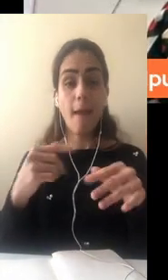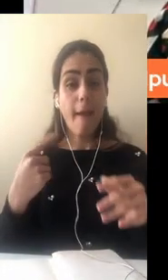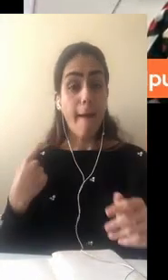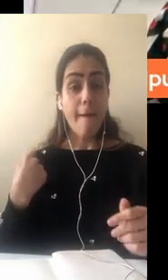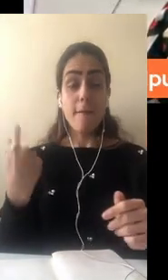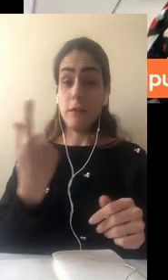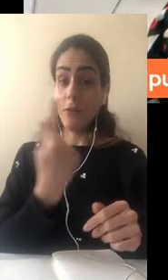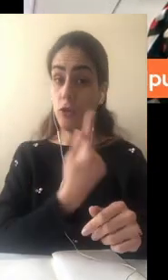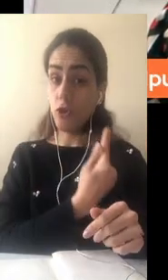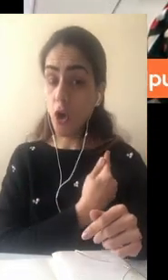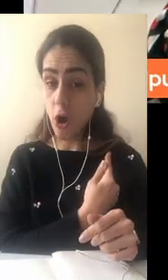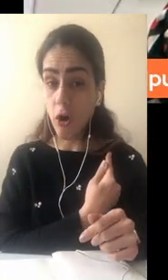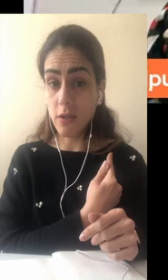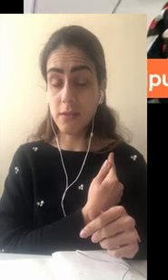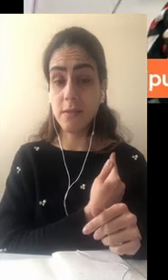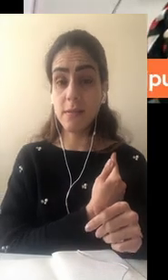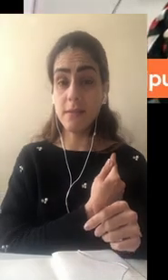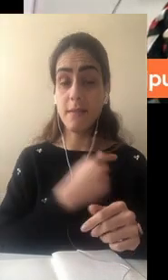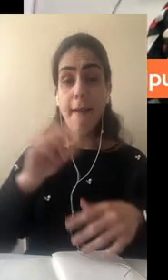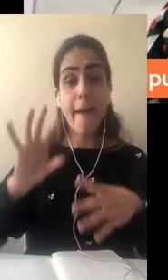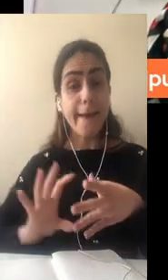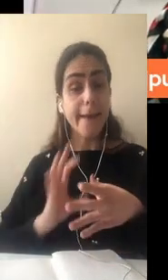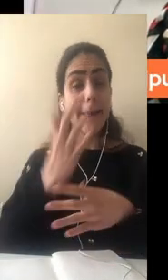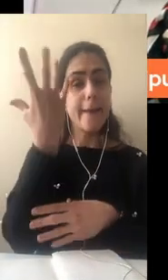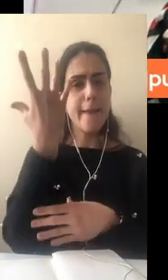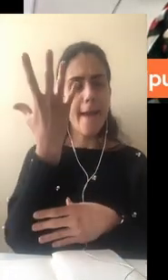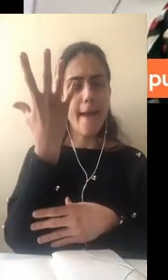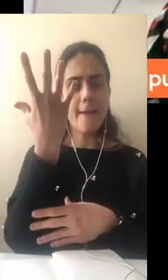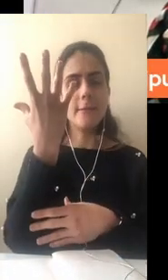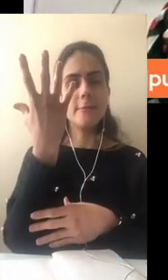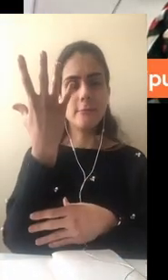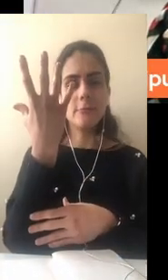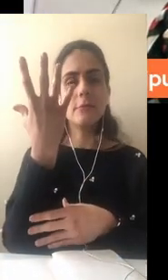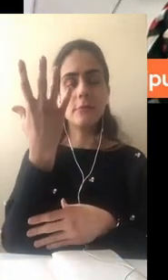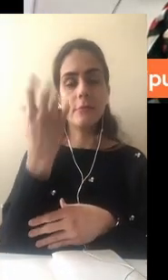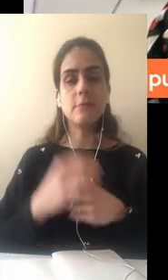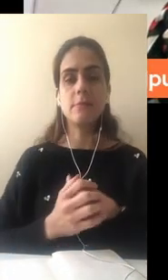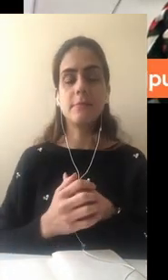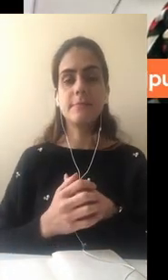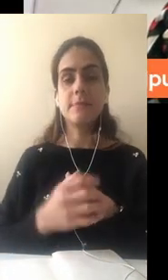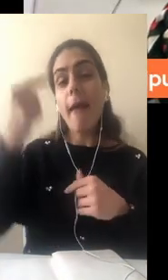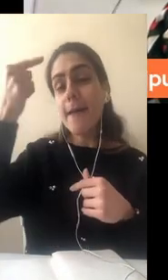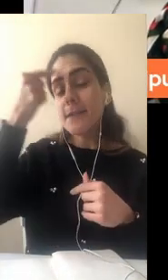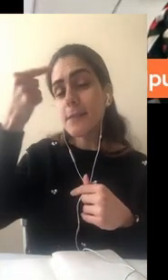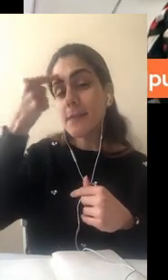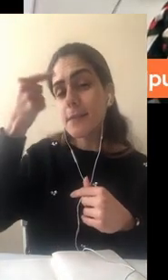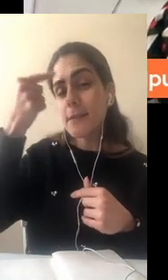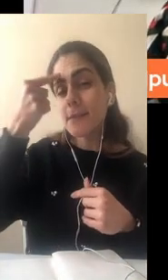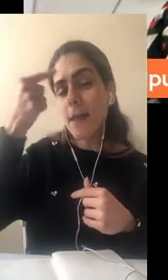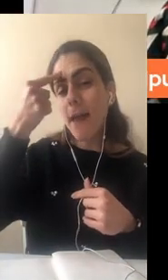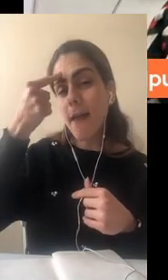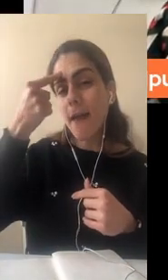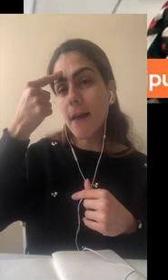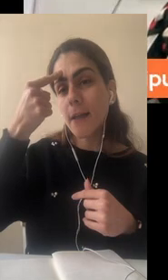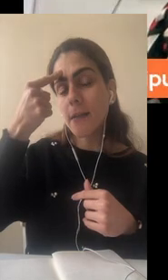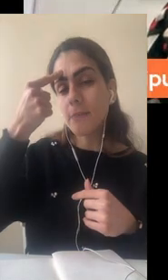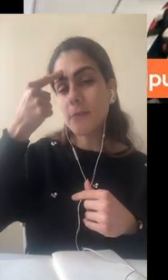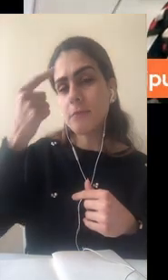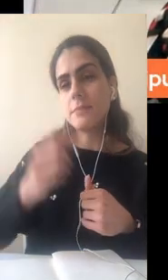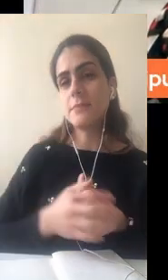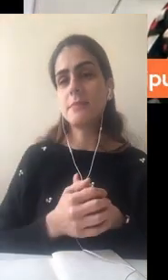O nosso cérebro, todo o nosso aparato biológico, fisiológico, ele